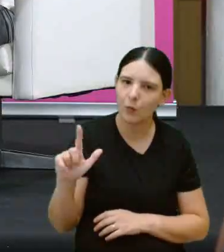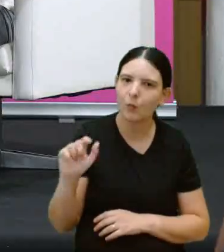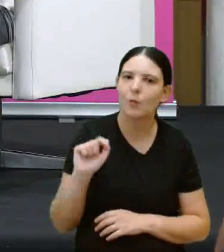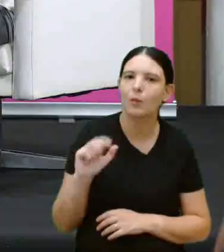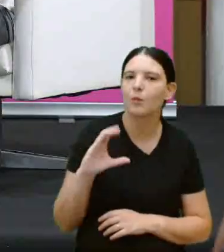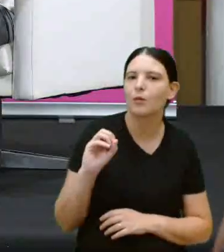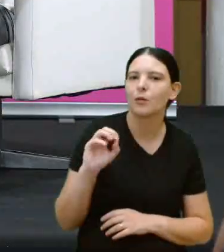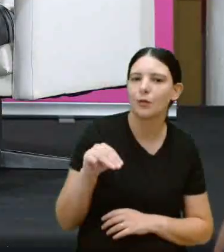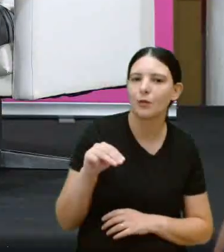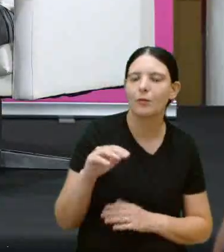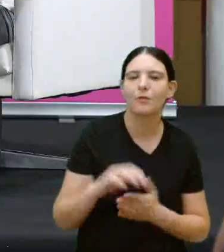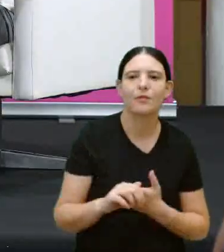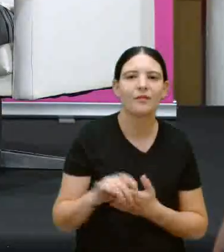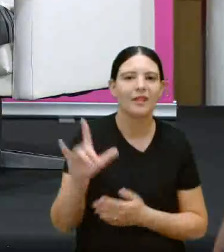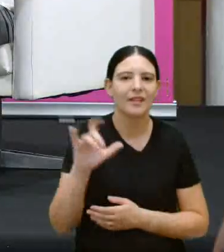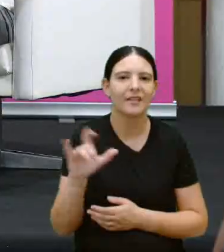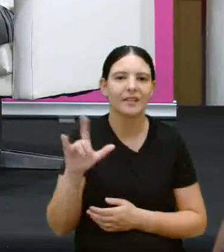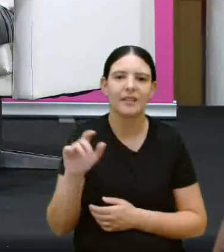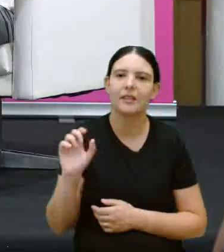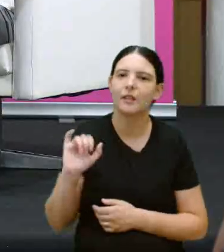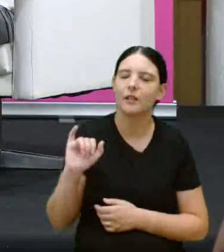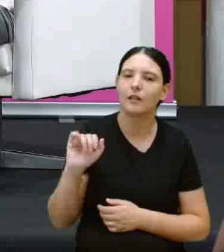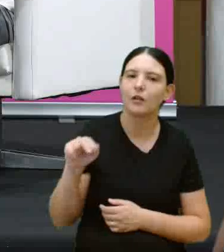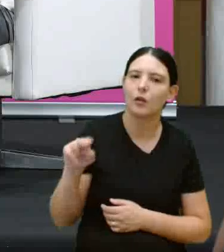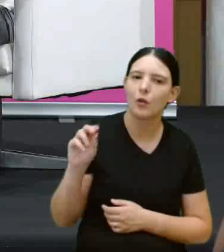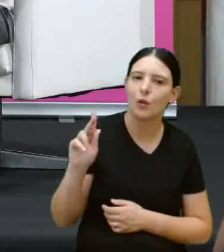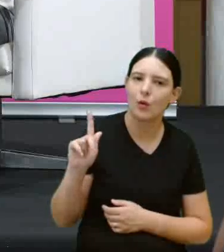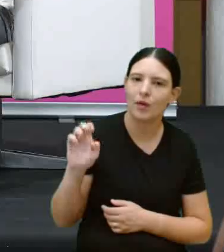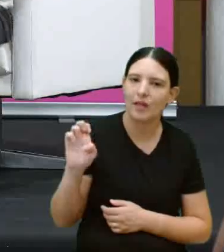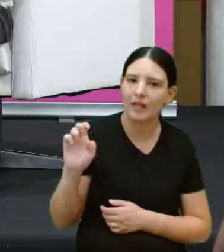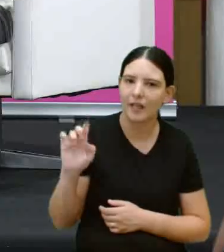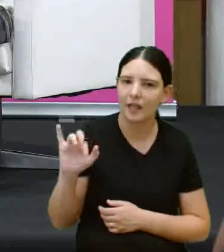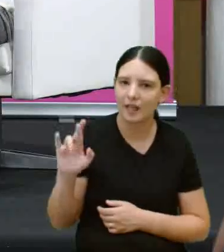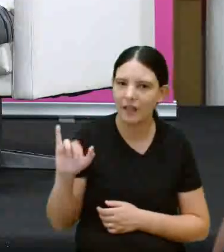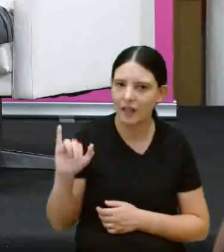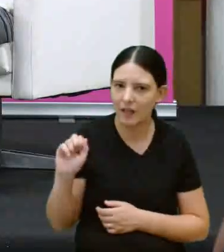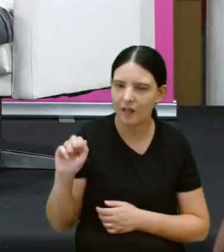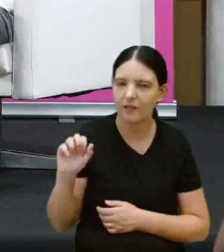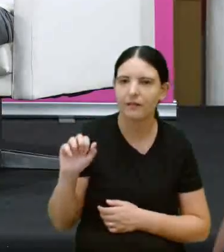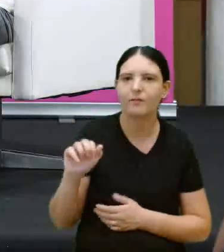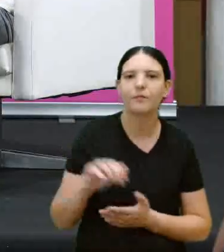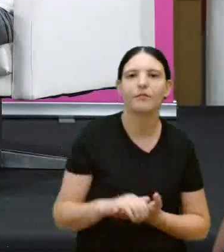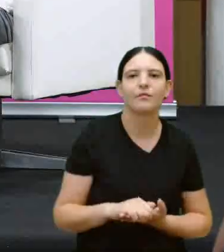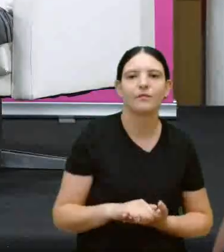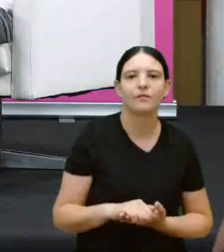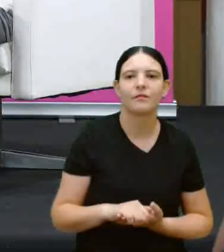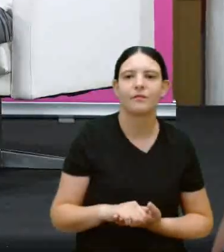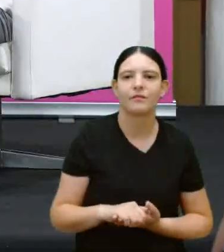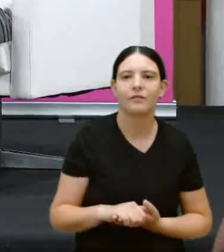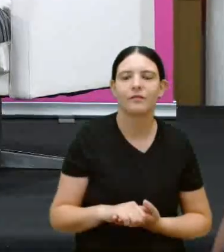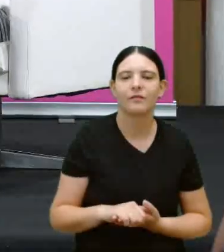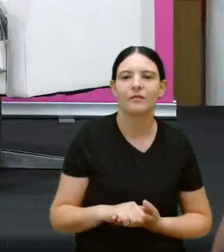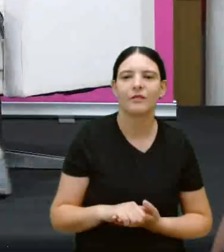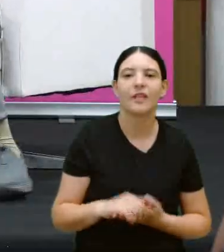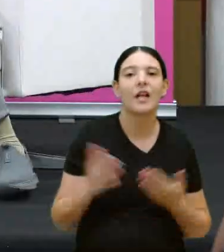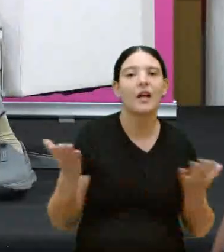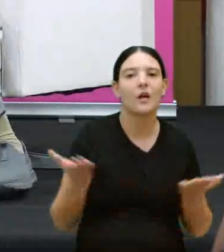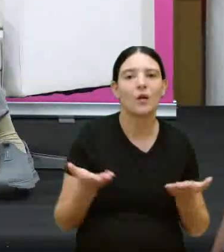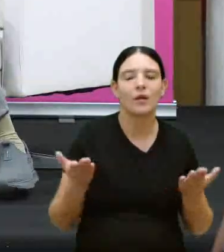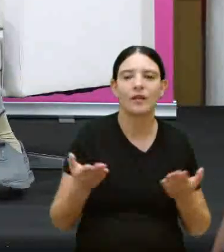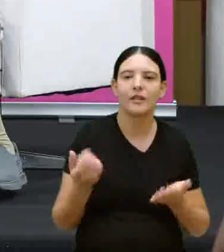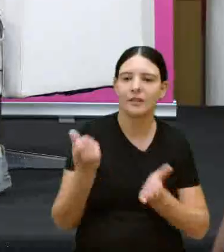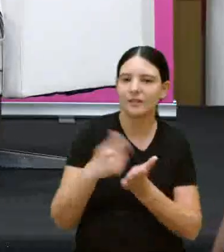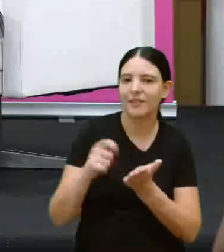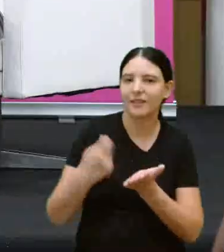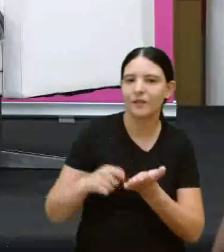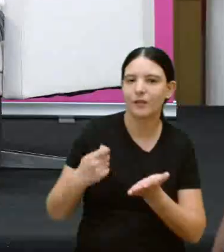Instagram é @Nogueira Oficial. Nogueira sem o i. Tá? O Renato agora vai dar os autógrafos, assinar